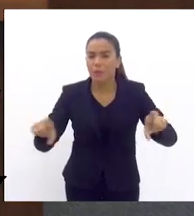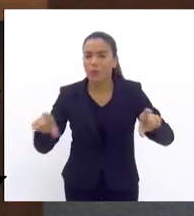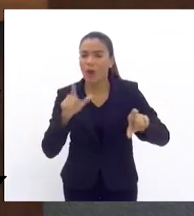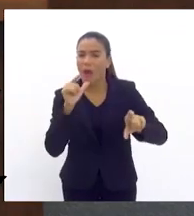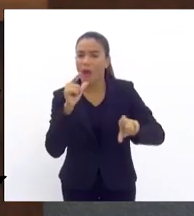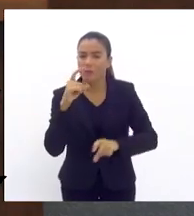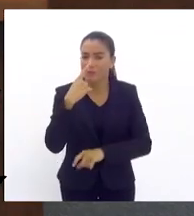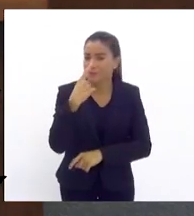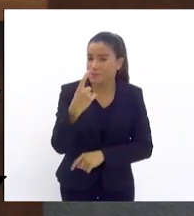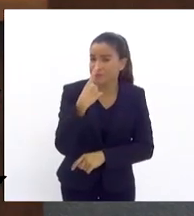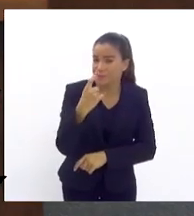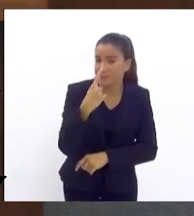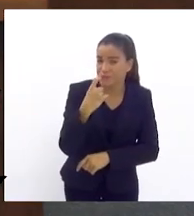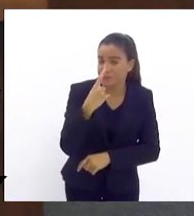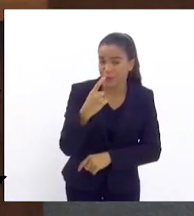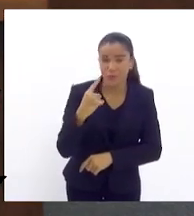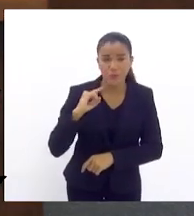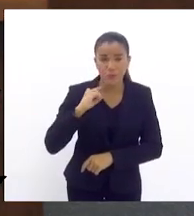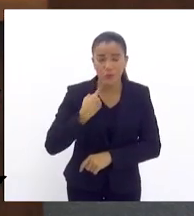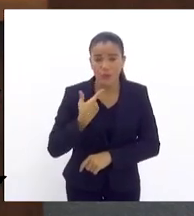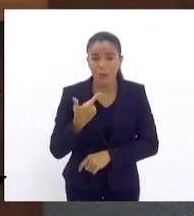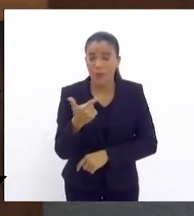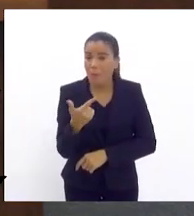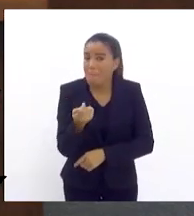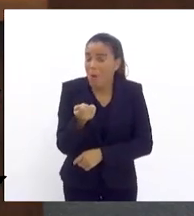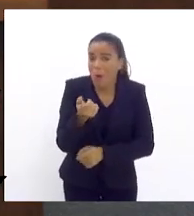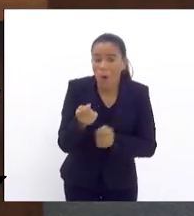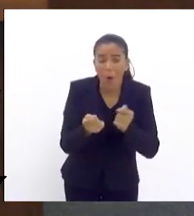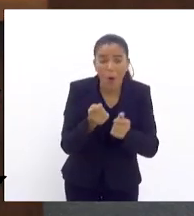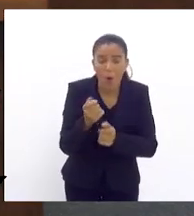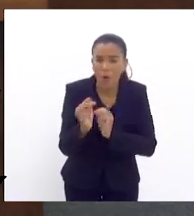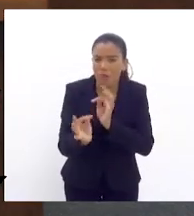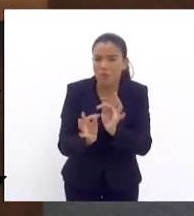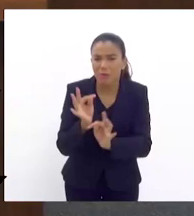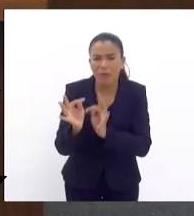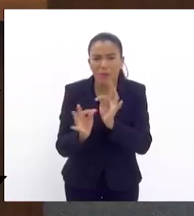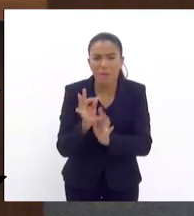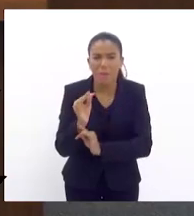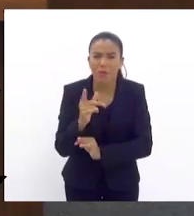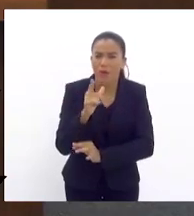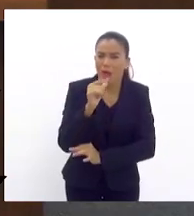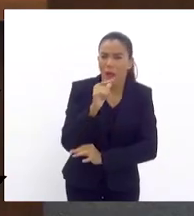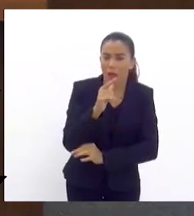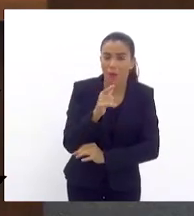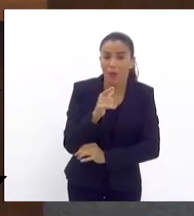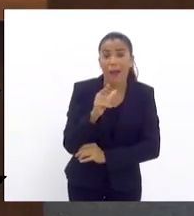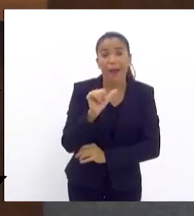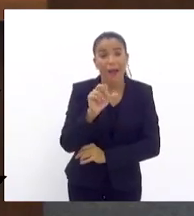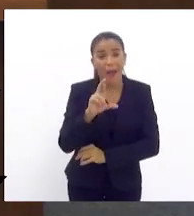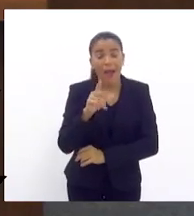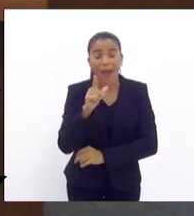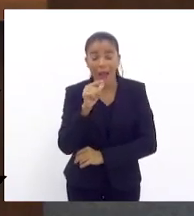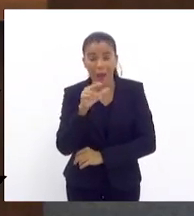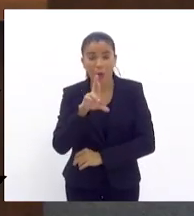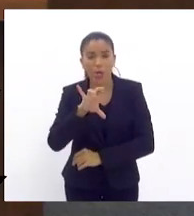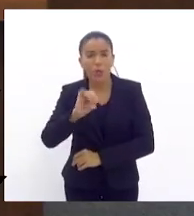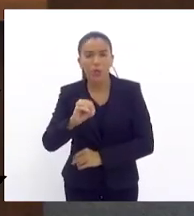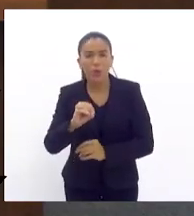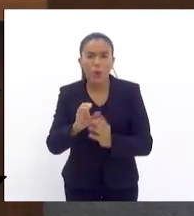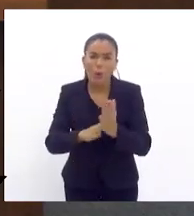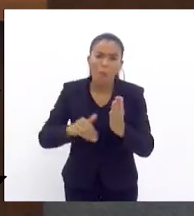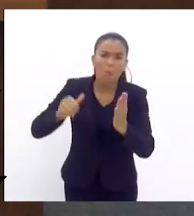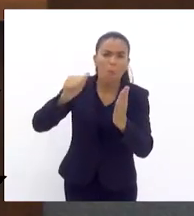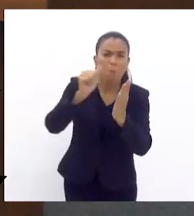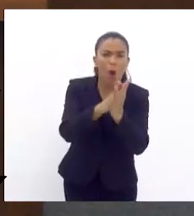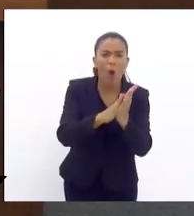tratamento de esgoto na nossa cidade. Temos pouquíssimo tratamento de esgoto. E Águas do Rio vem jogando essa taxa em cima da